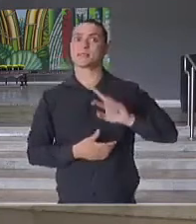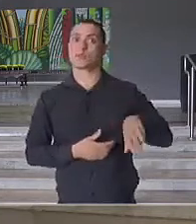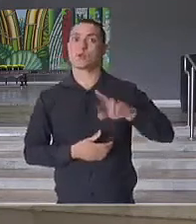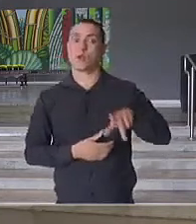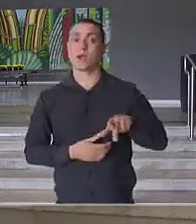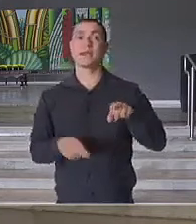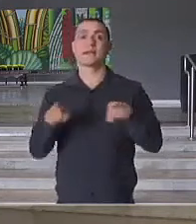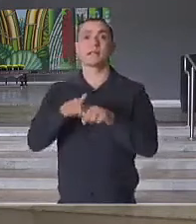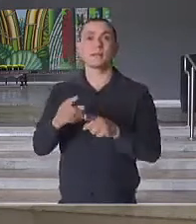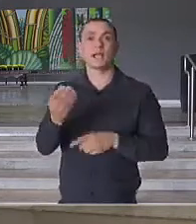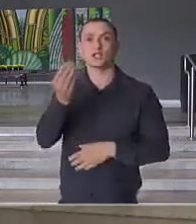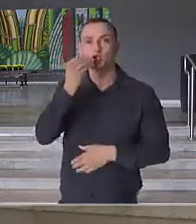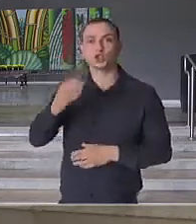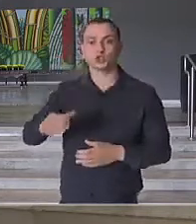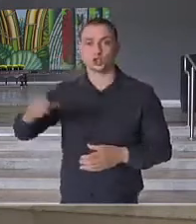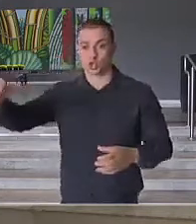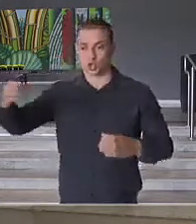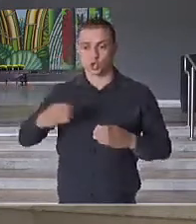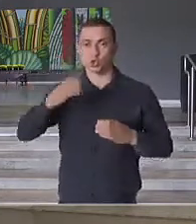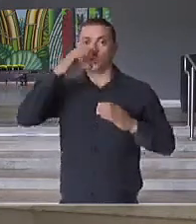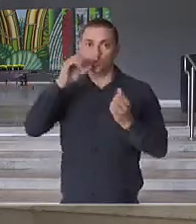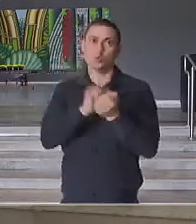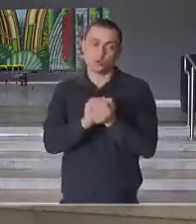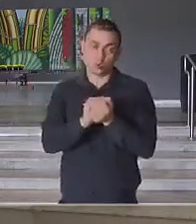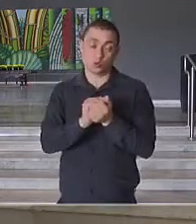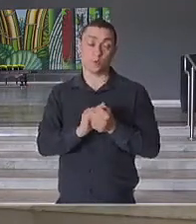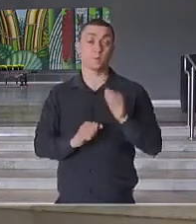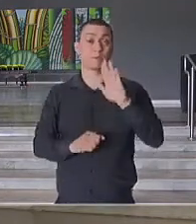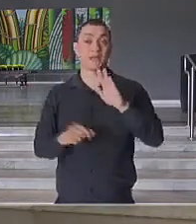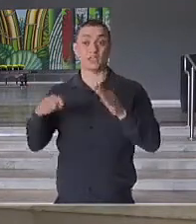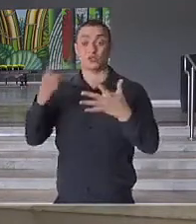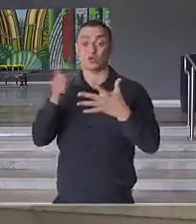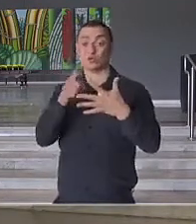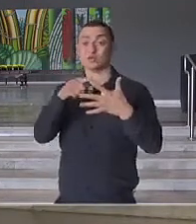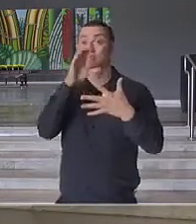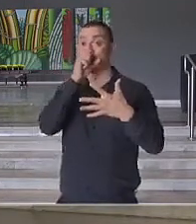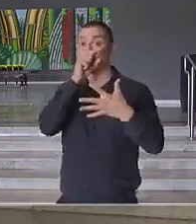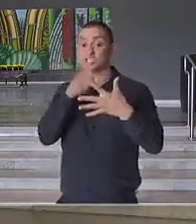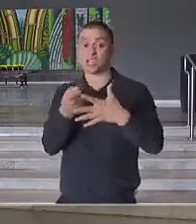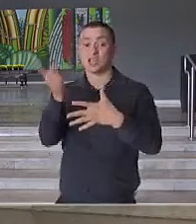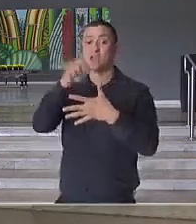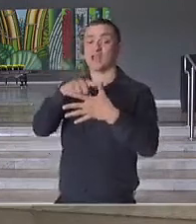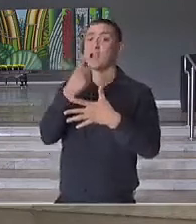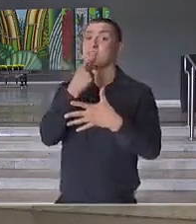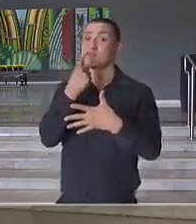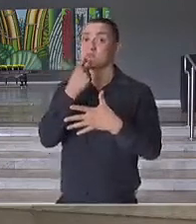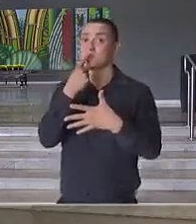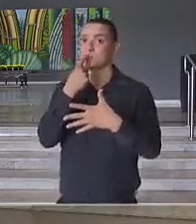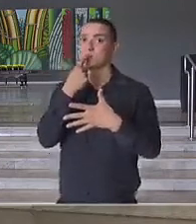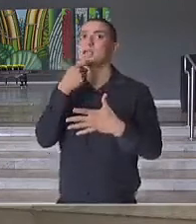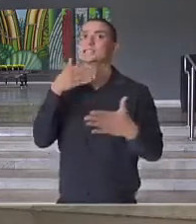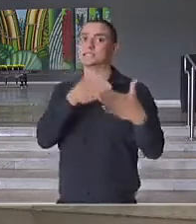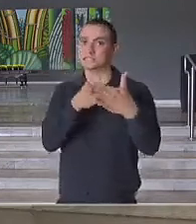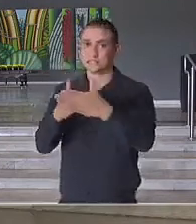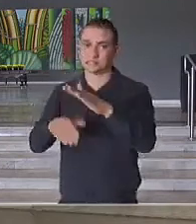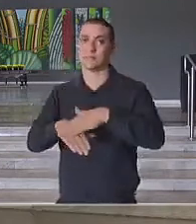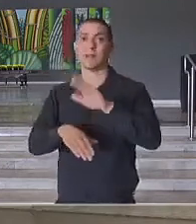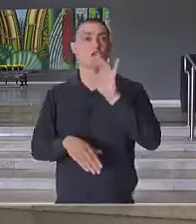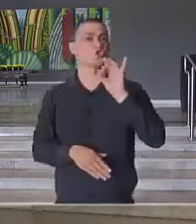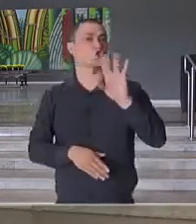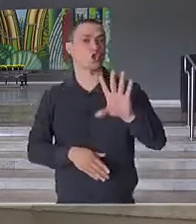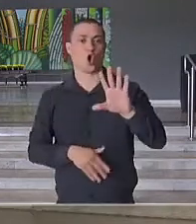consumo da bebida junto com a comida. Isso na fase laranja. A fase vermelha, ela é mais restritiva, então